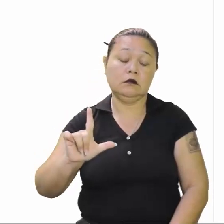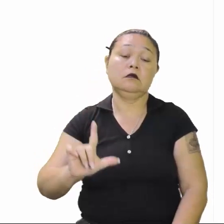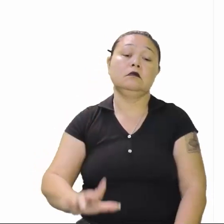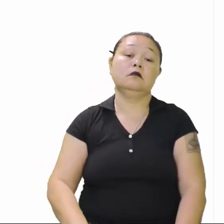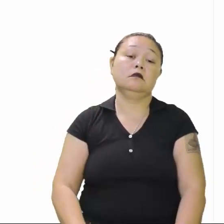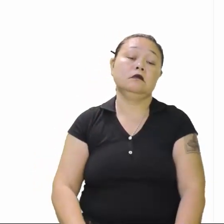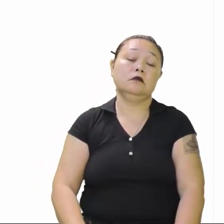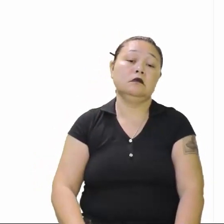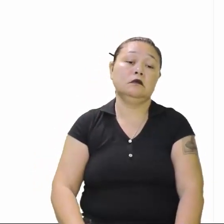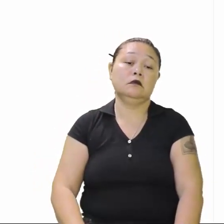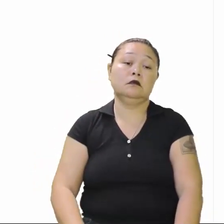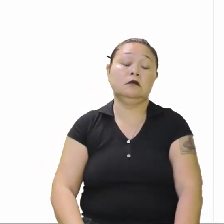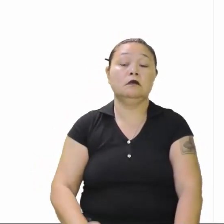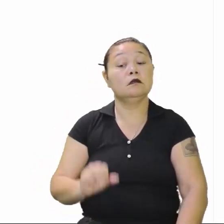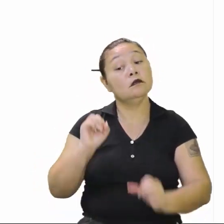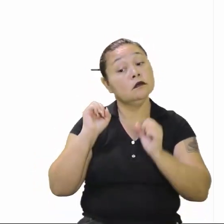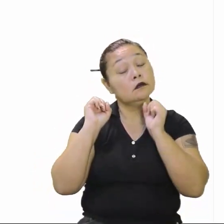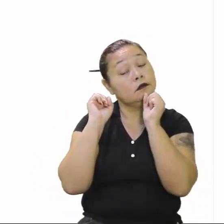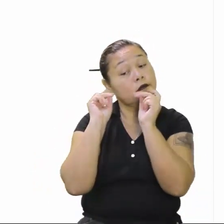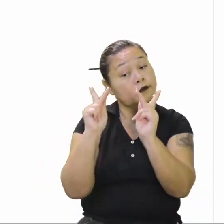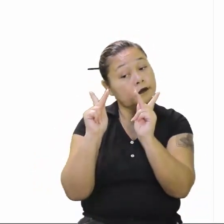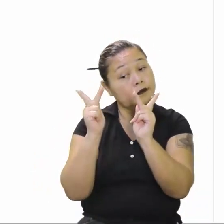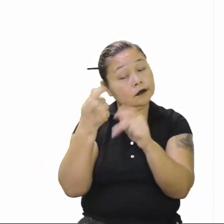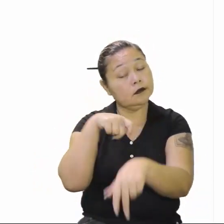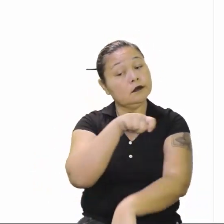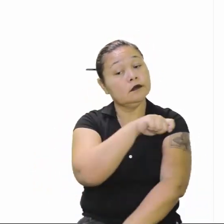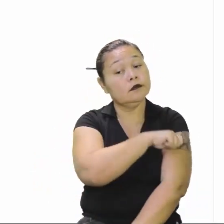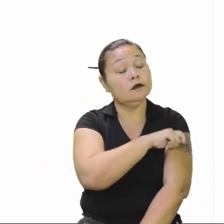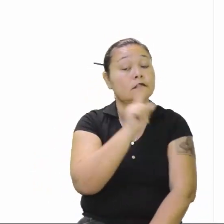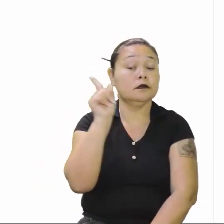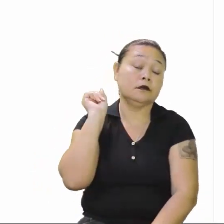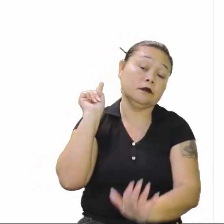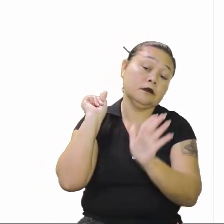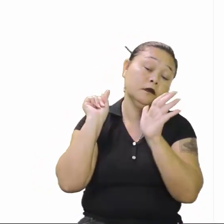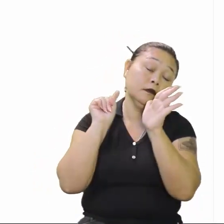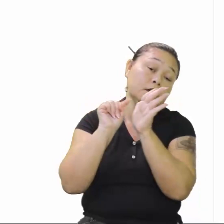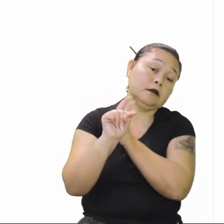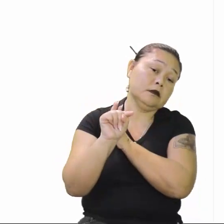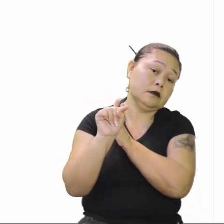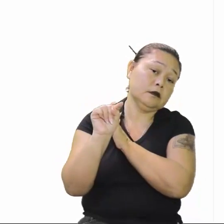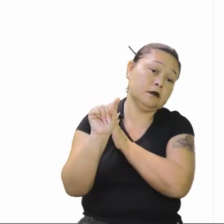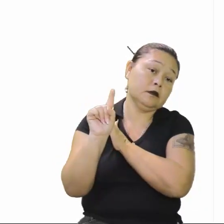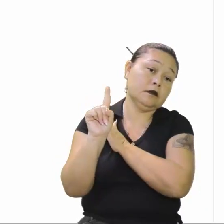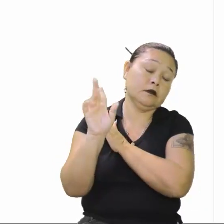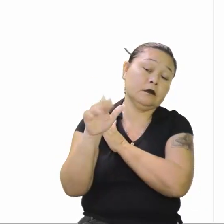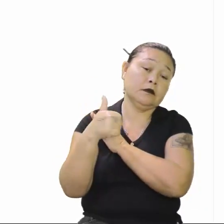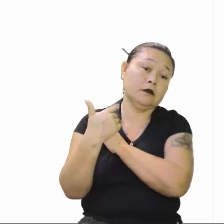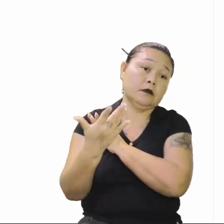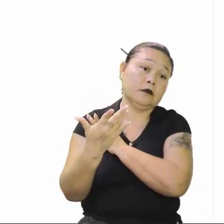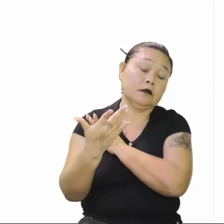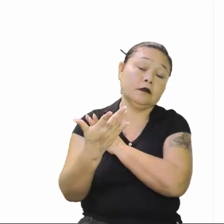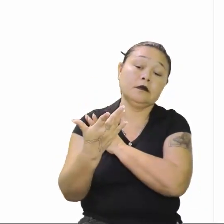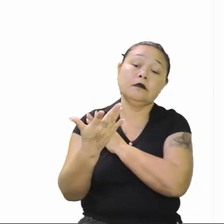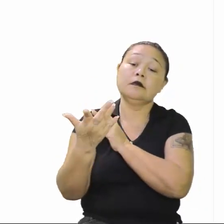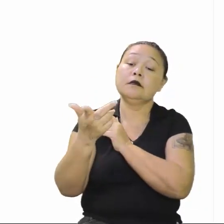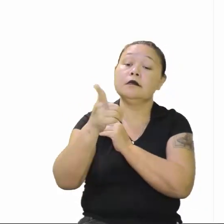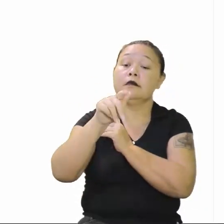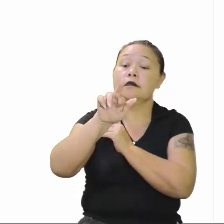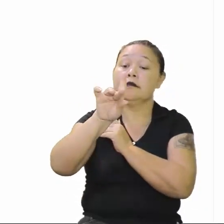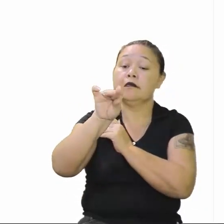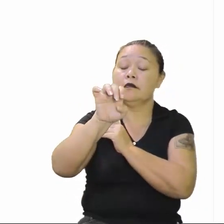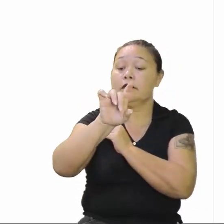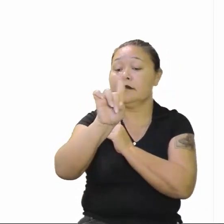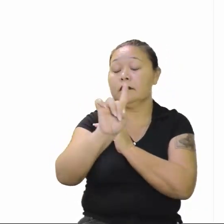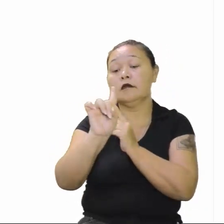2.500. Ok, meu caro aluno? Então, nessa questão, nós abordamos a grandeza